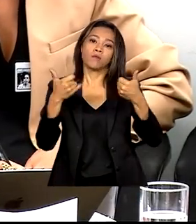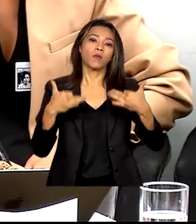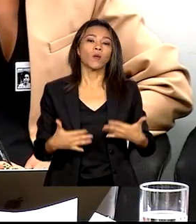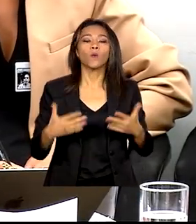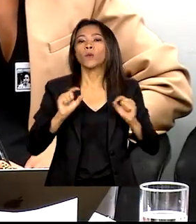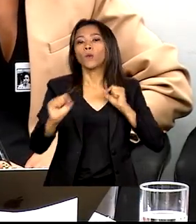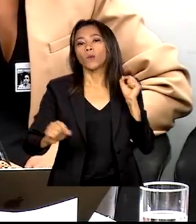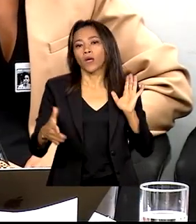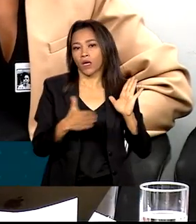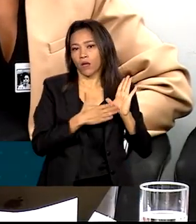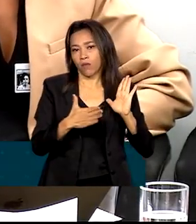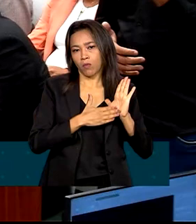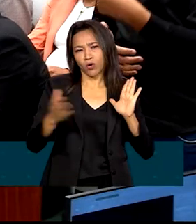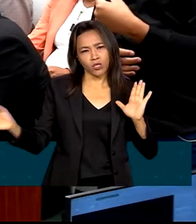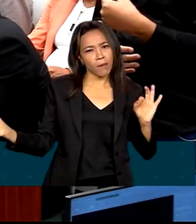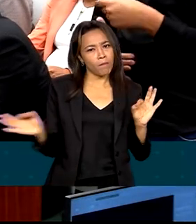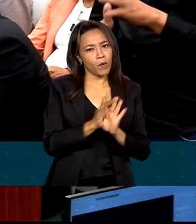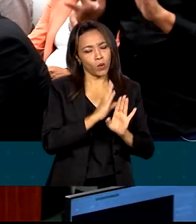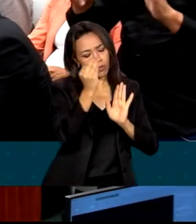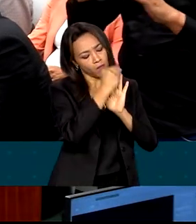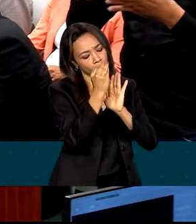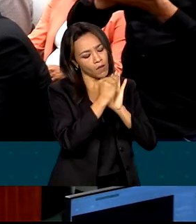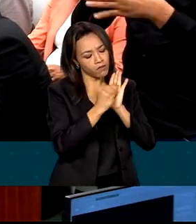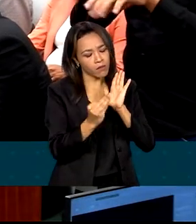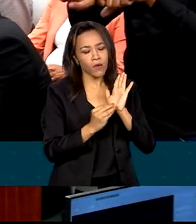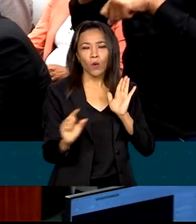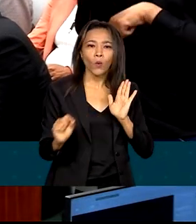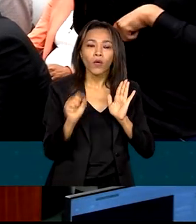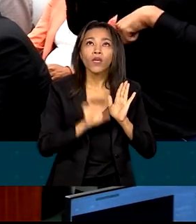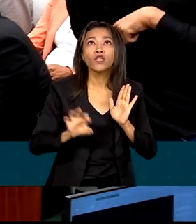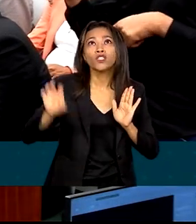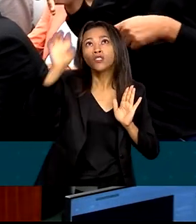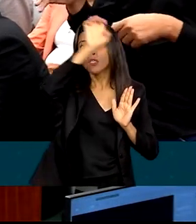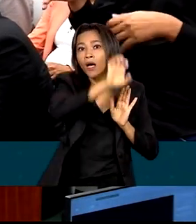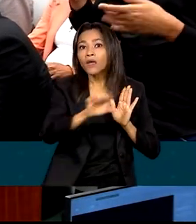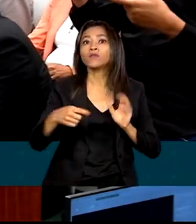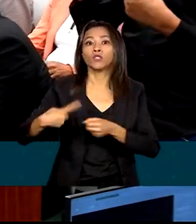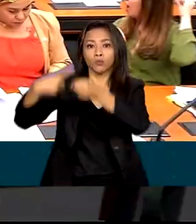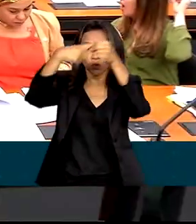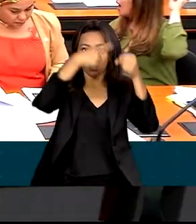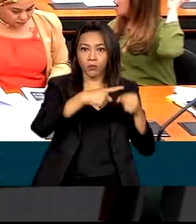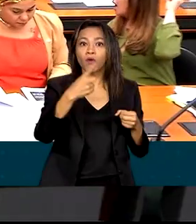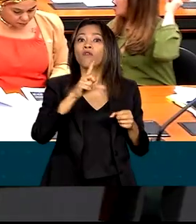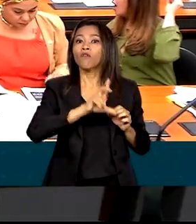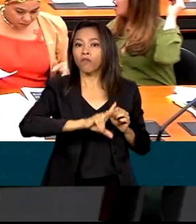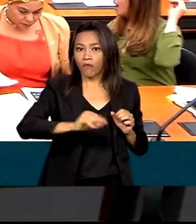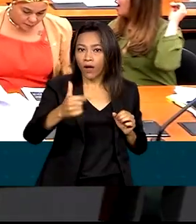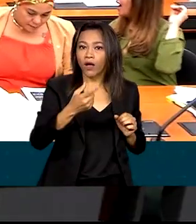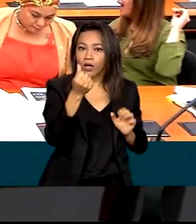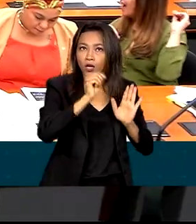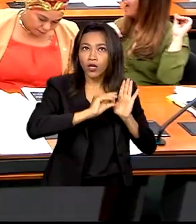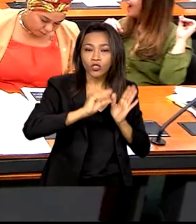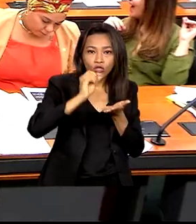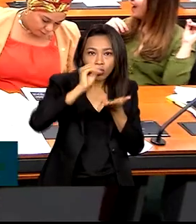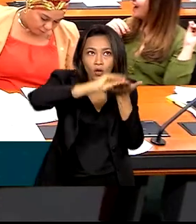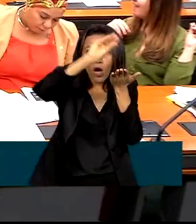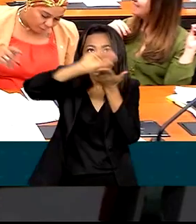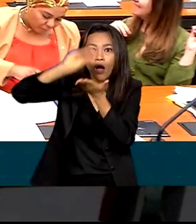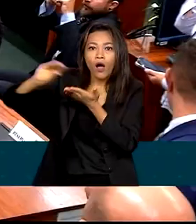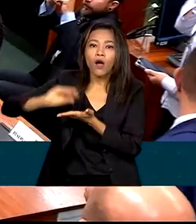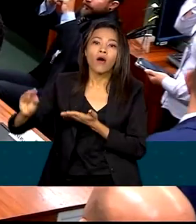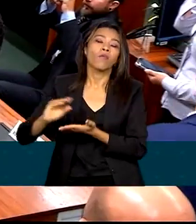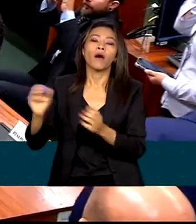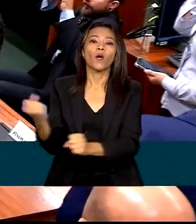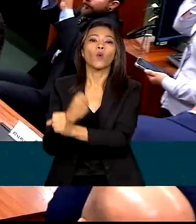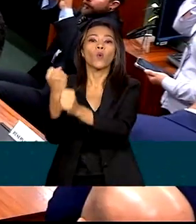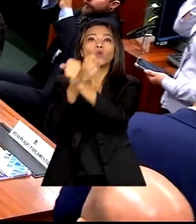a proposta já está pronta e que estados e municípios vão receber recursos para concluir os prédios inacabados